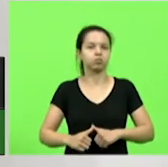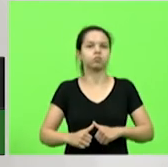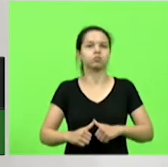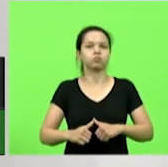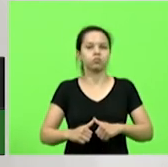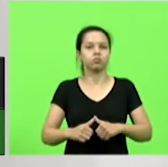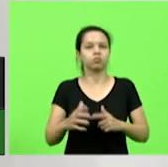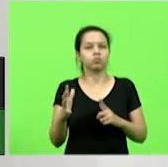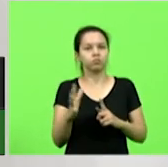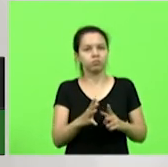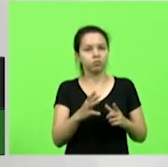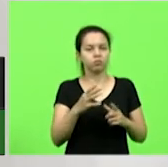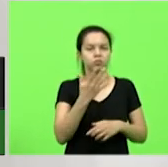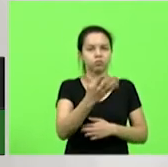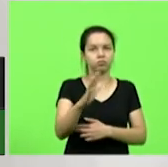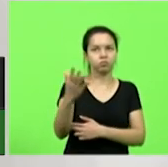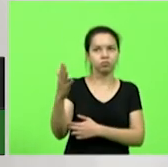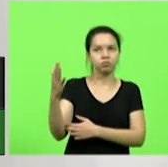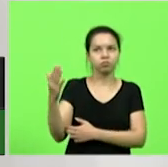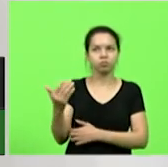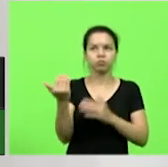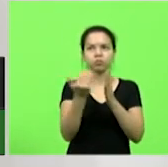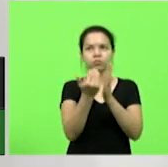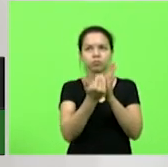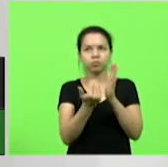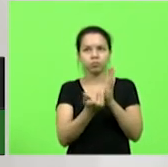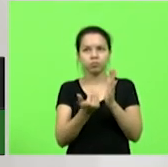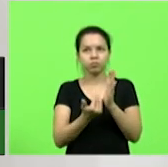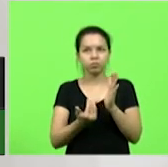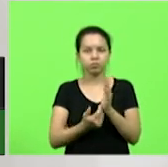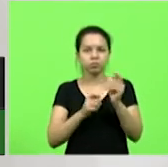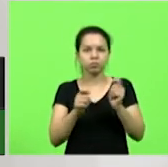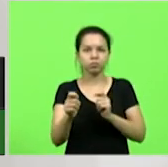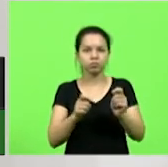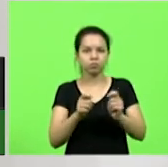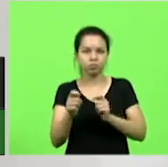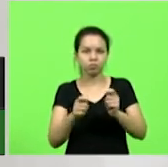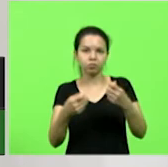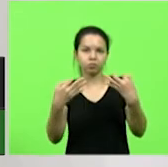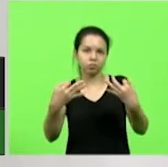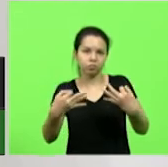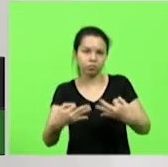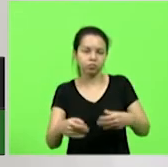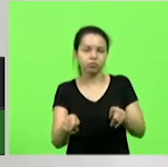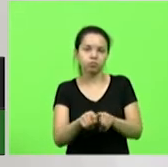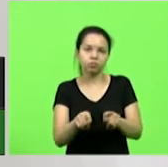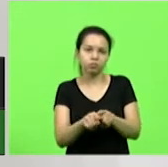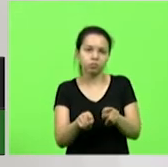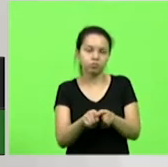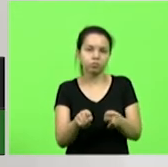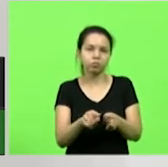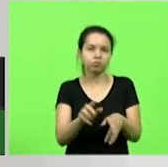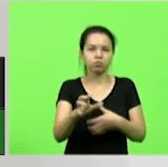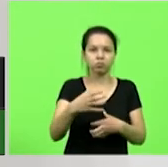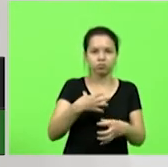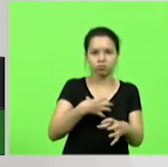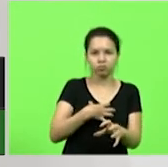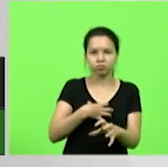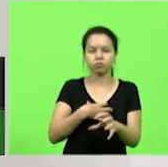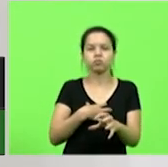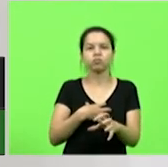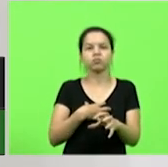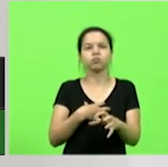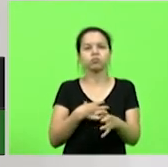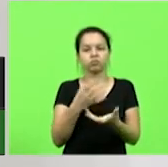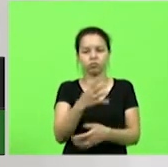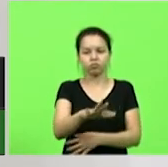impactos ambientais e planos de contingência adequados, somados à alta sensibilidade ambiental das áreas ofertadas,